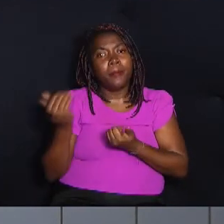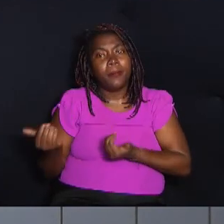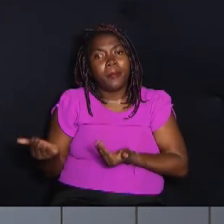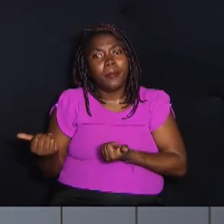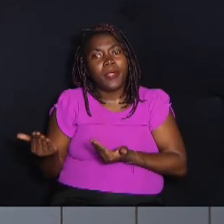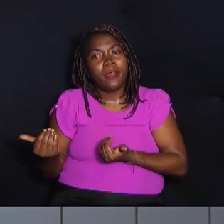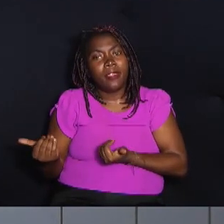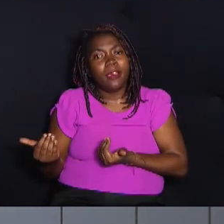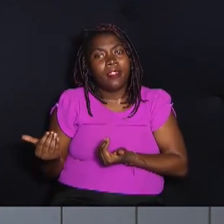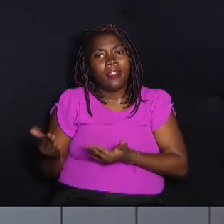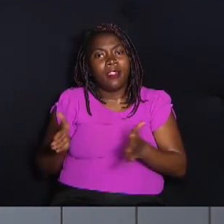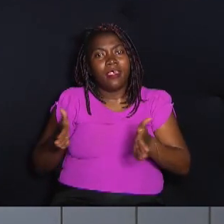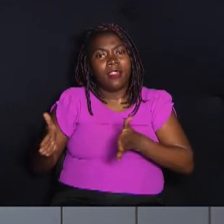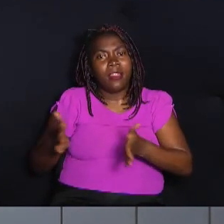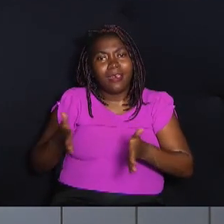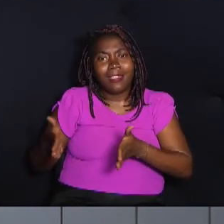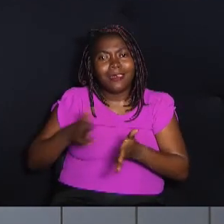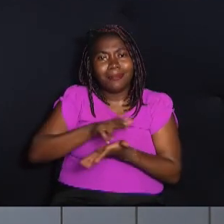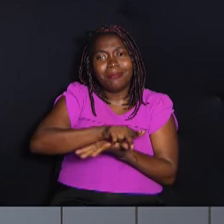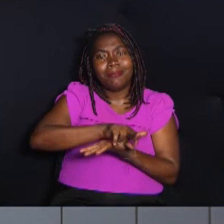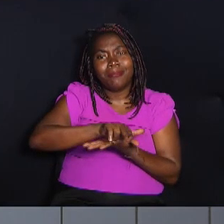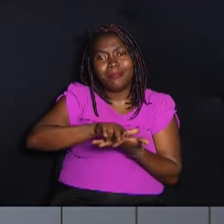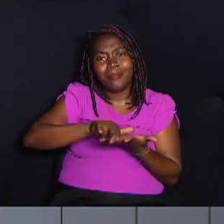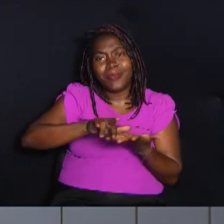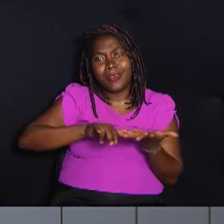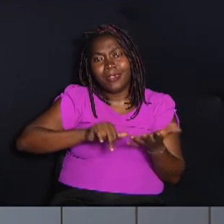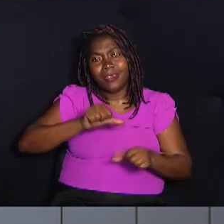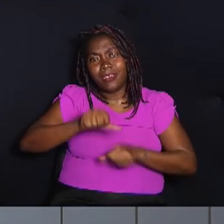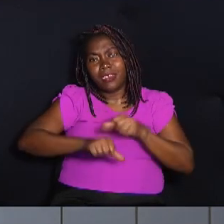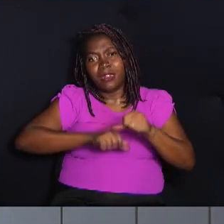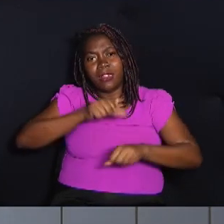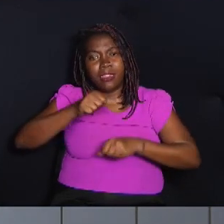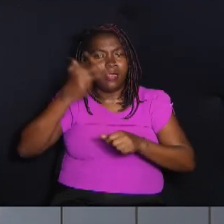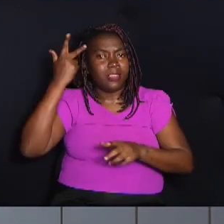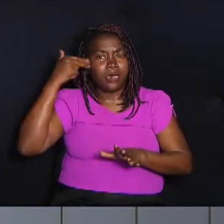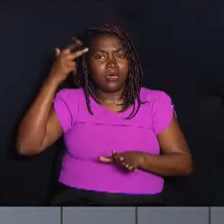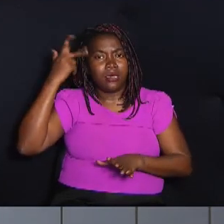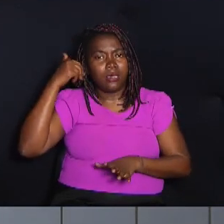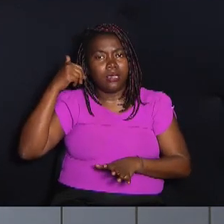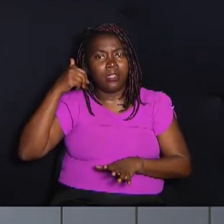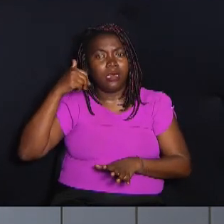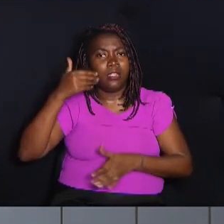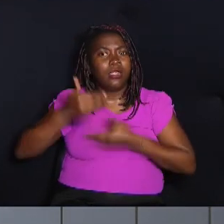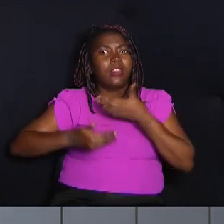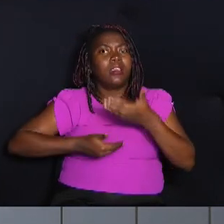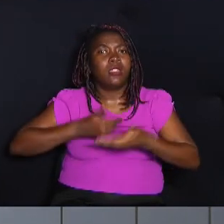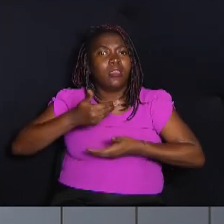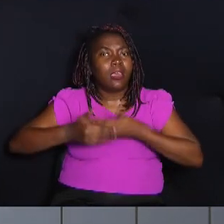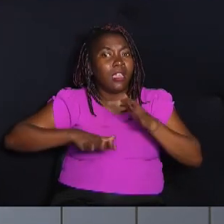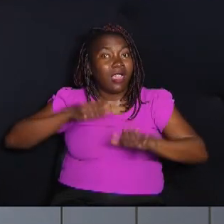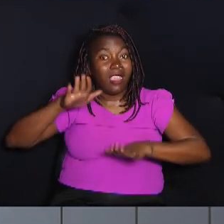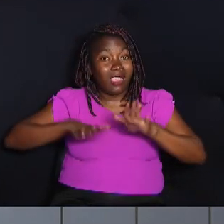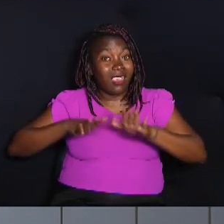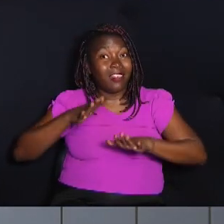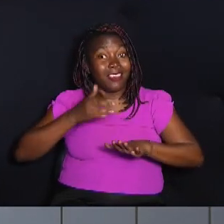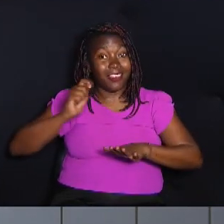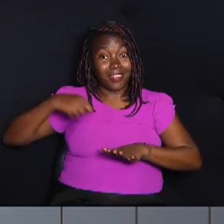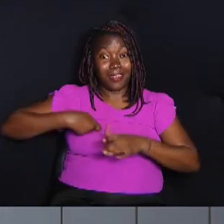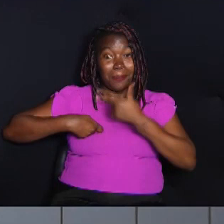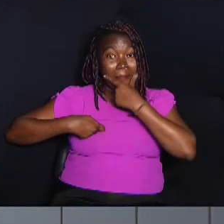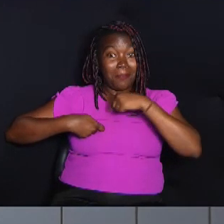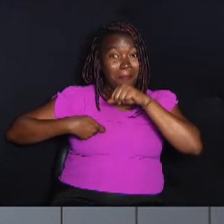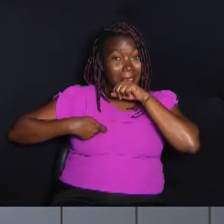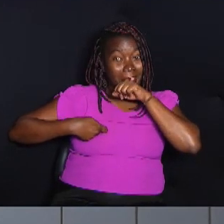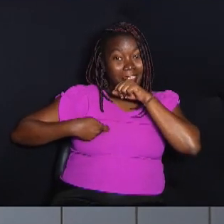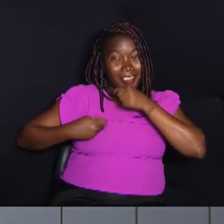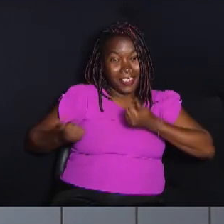que passa por uma série de mudanças naturais, né? E às vezes a gente, como pai de adolescente,